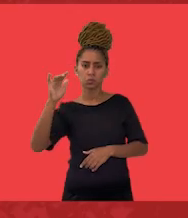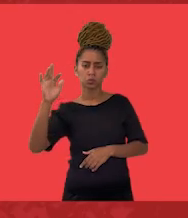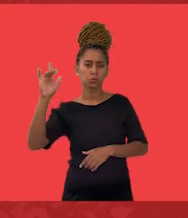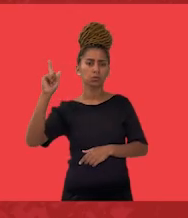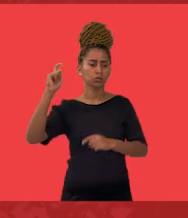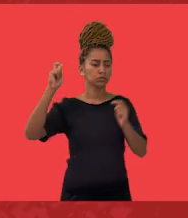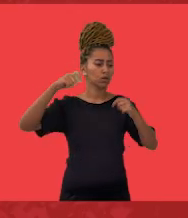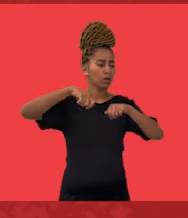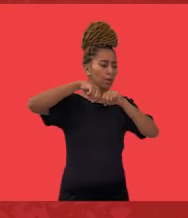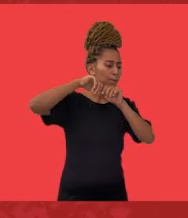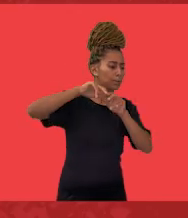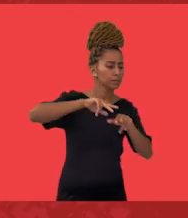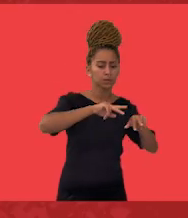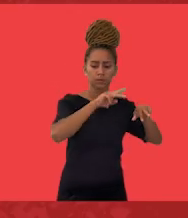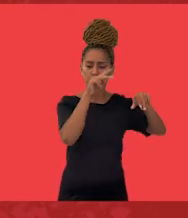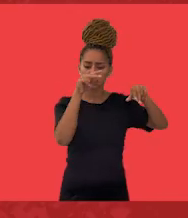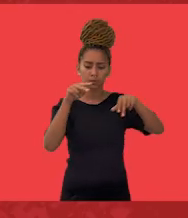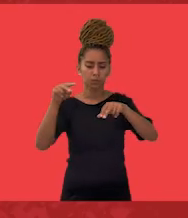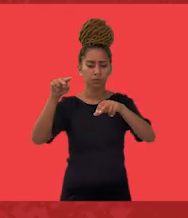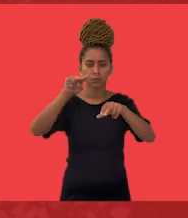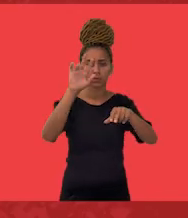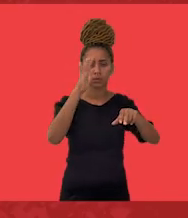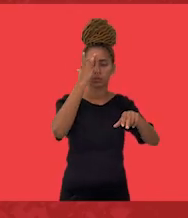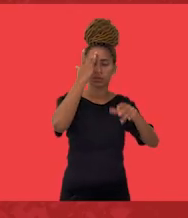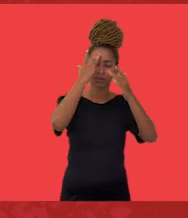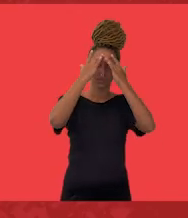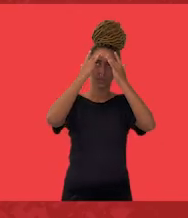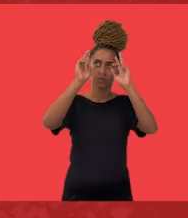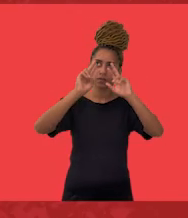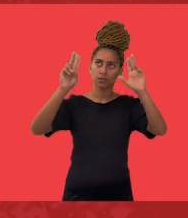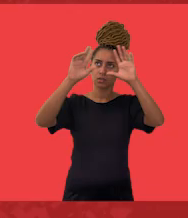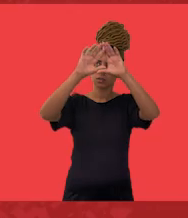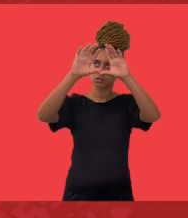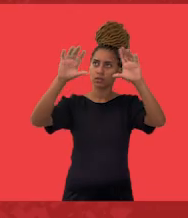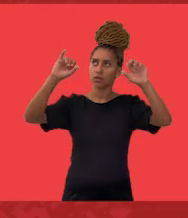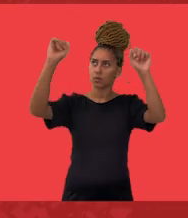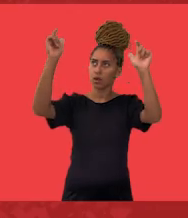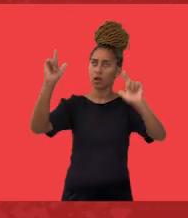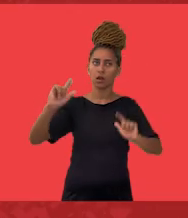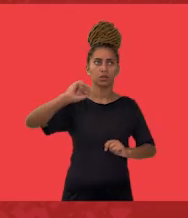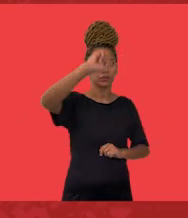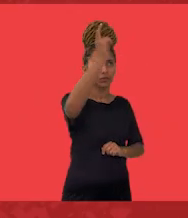trocar palavras com você e dizer coisas sem nexo.